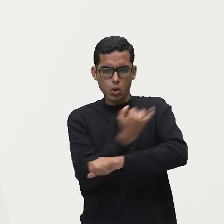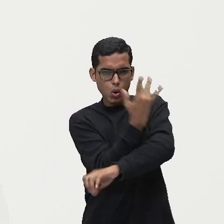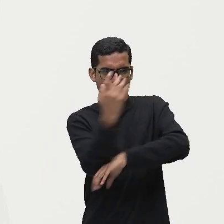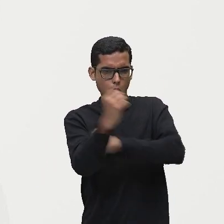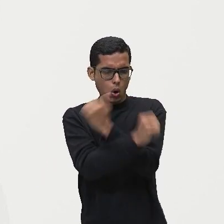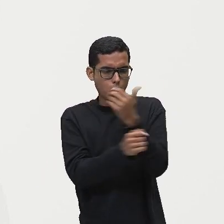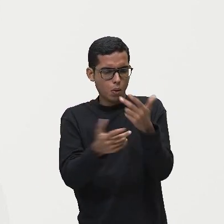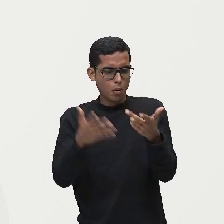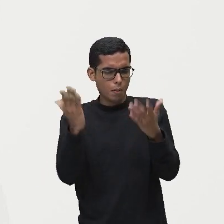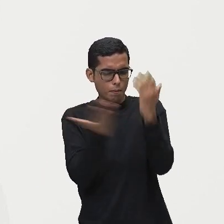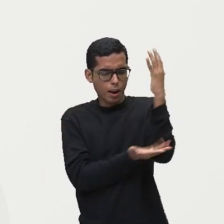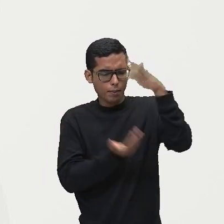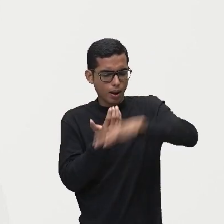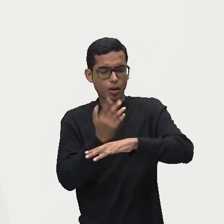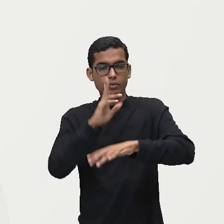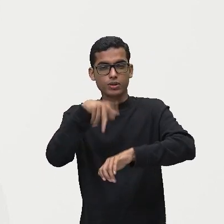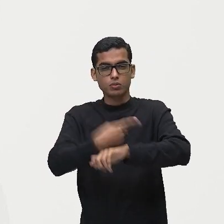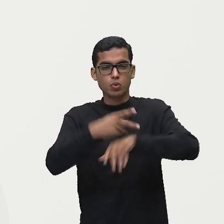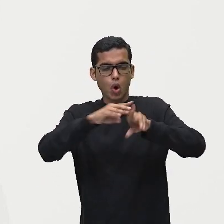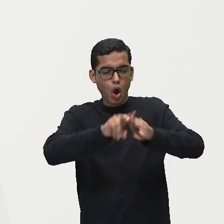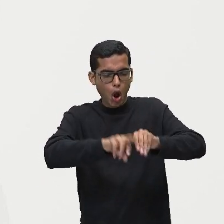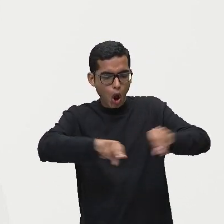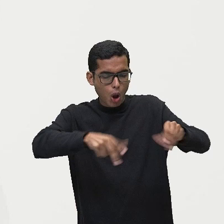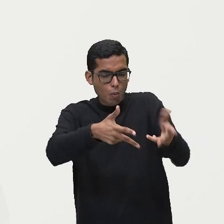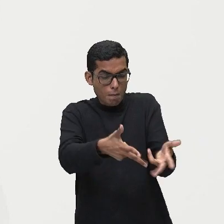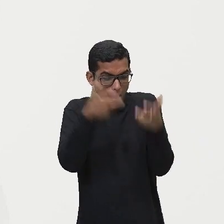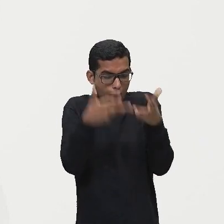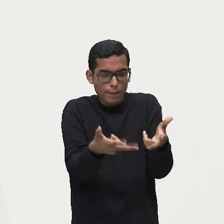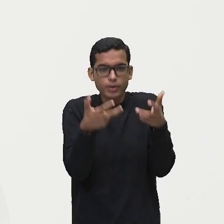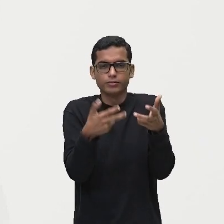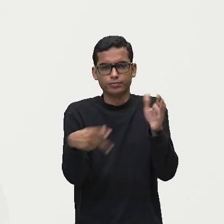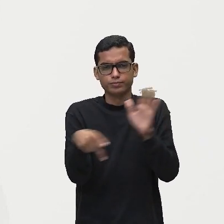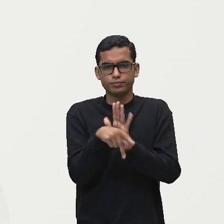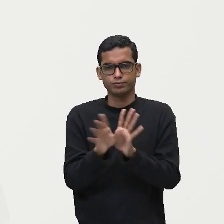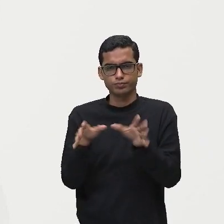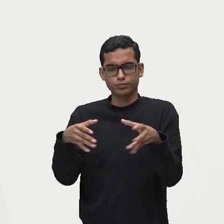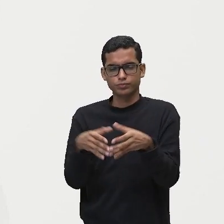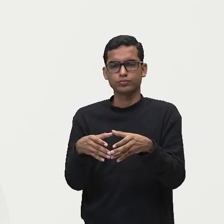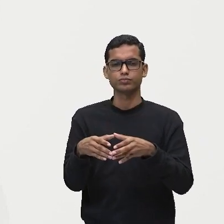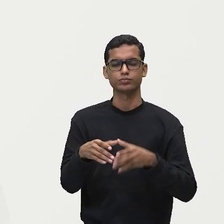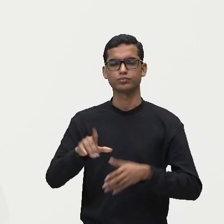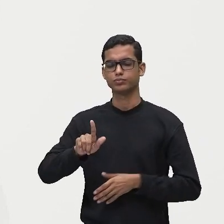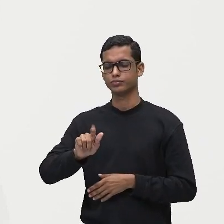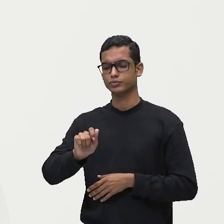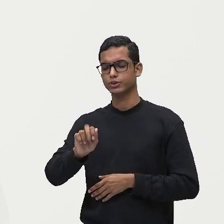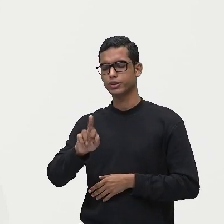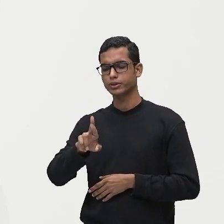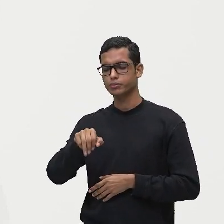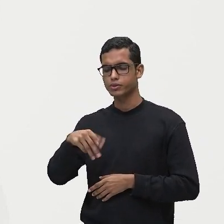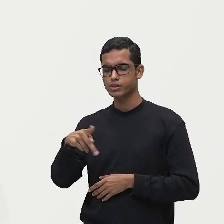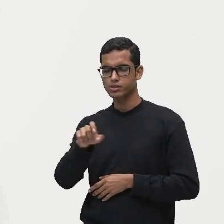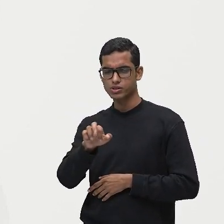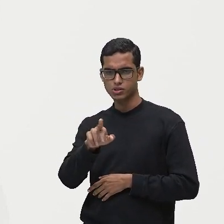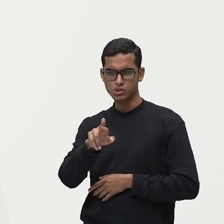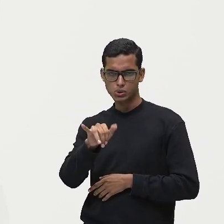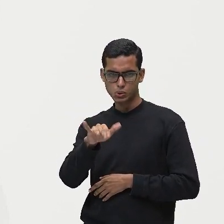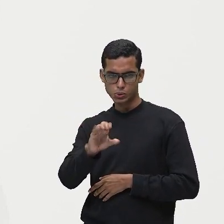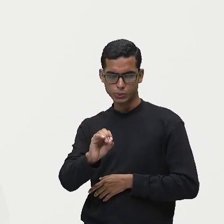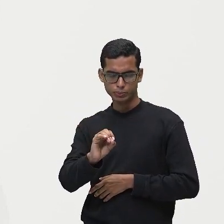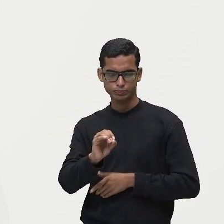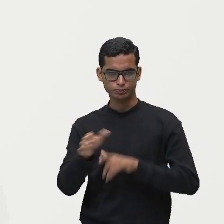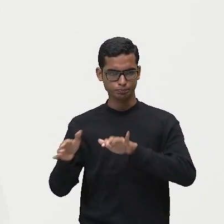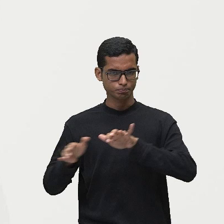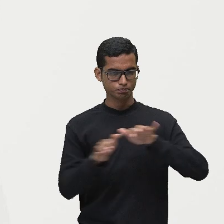Agora, se as promessas, olha aí, gente, se as promessas entre os países que assinaram o Acordo